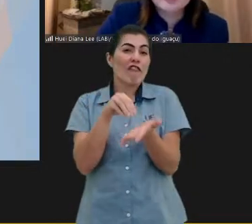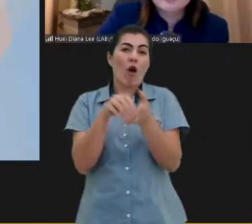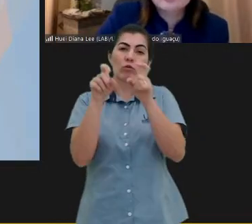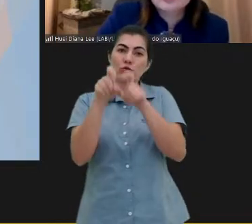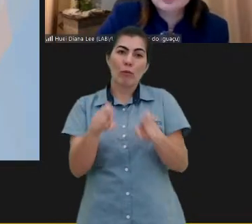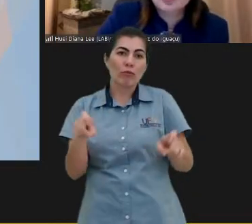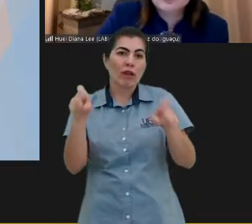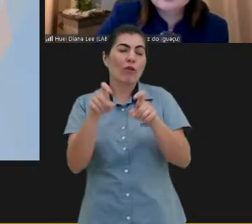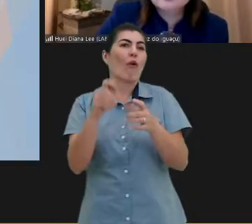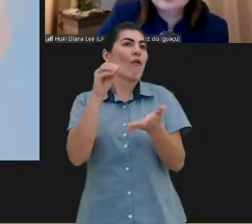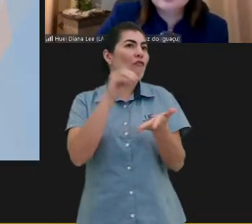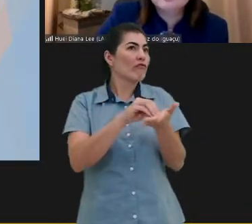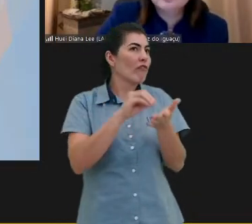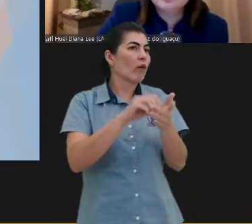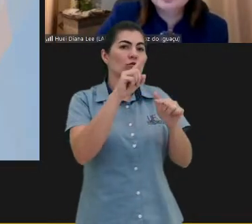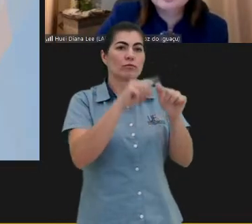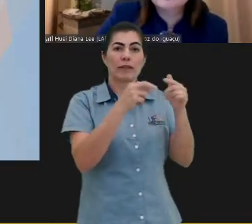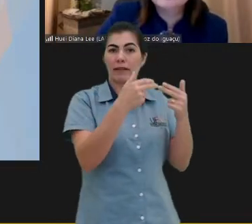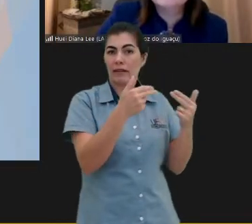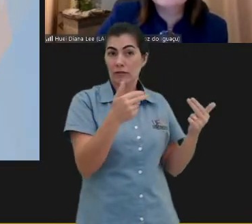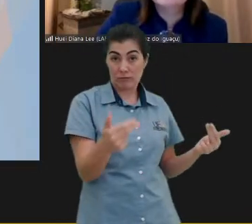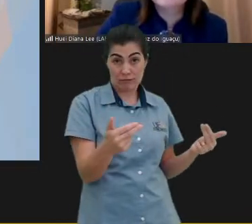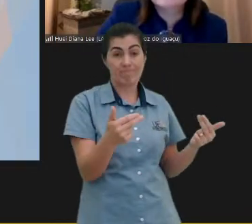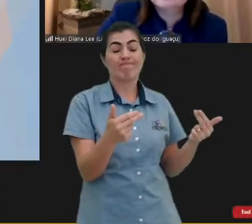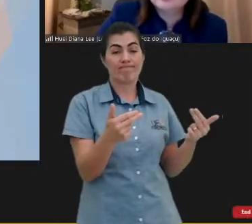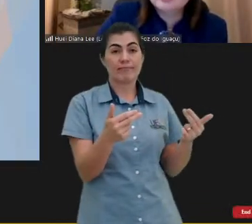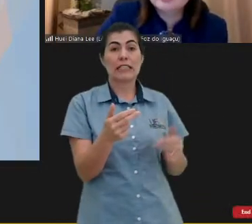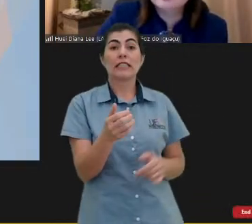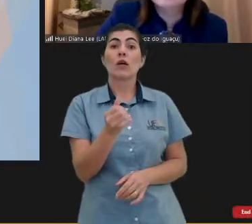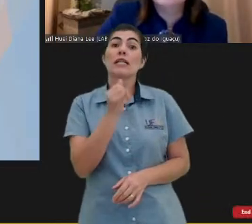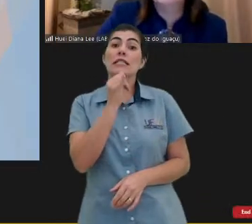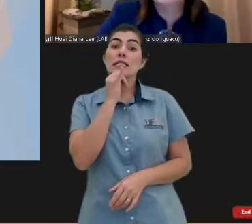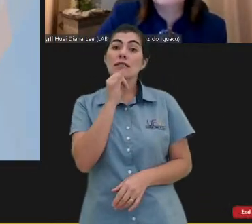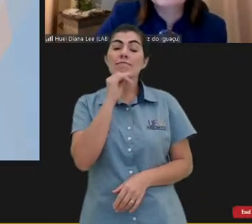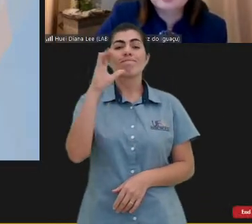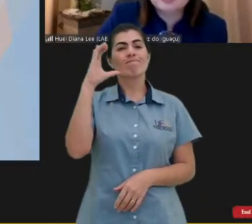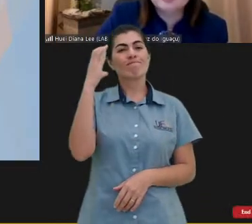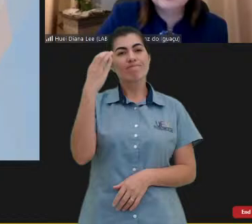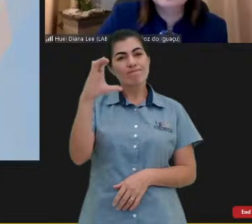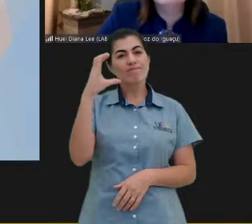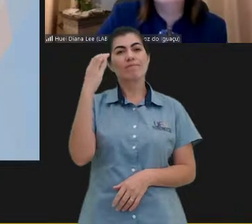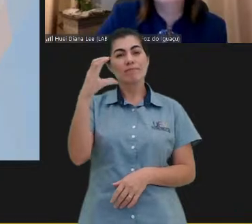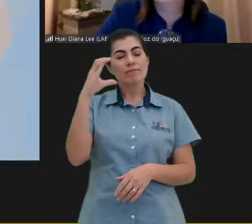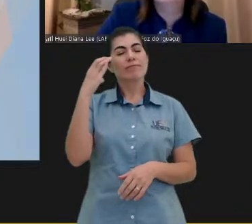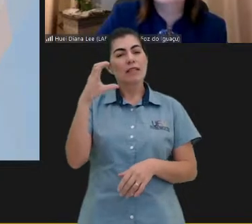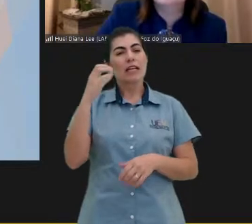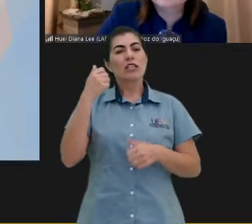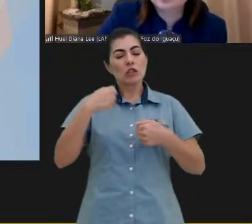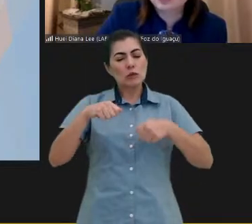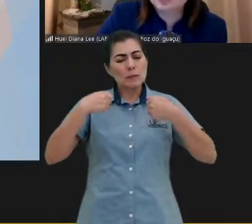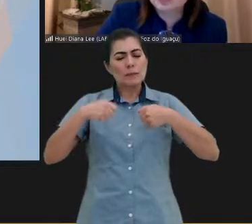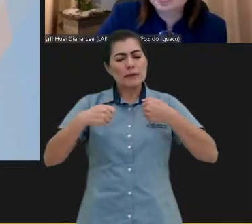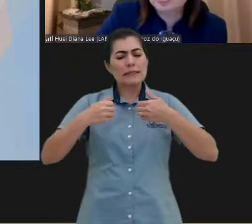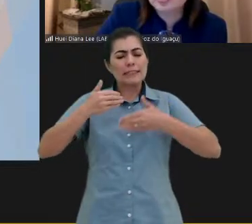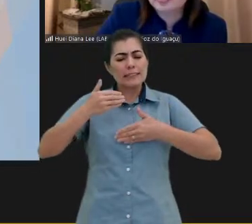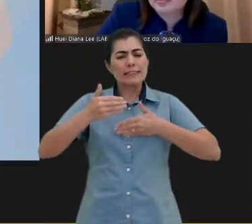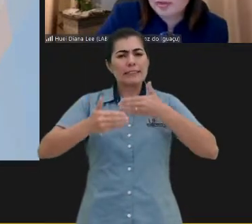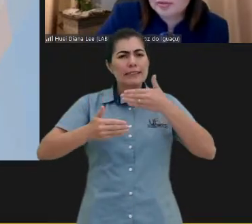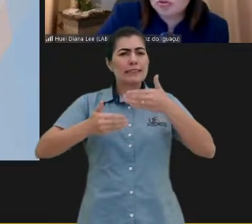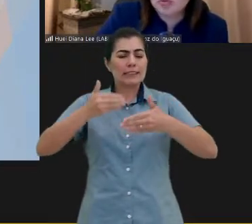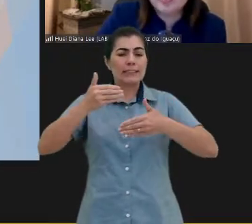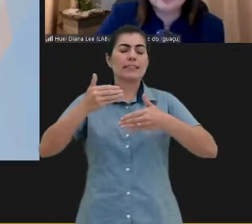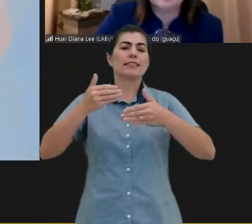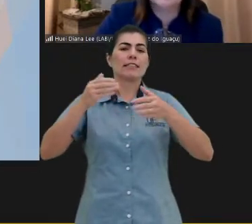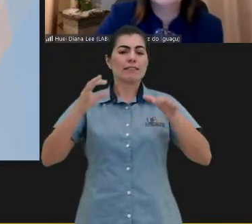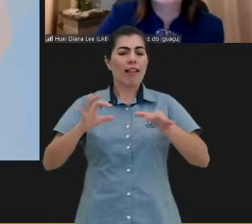condições. Então, esse é só um exemplo de que a ciência, ela precisa, a gente precisa, na medida do possível, tentar fazer isso com justiça.